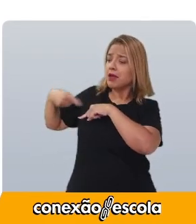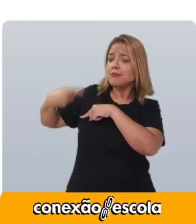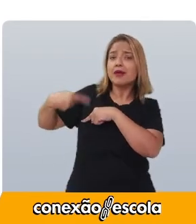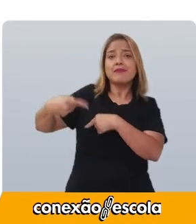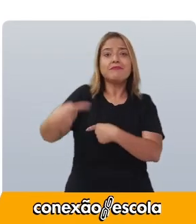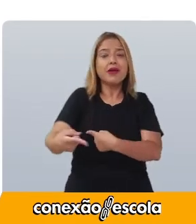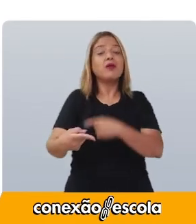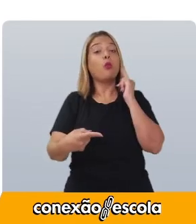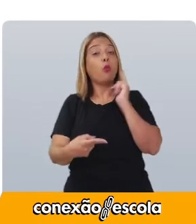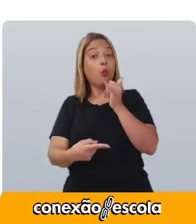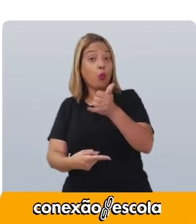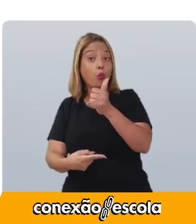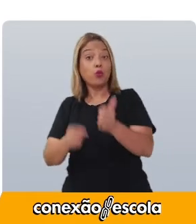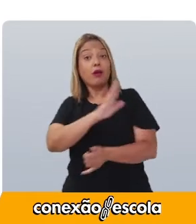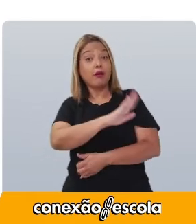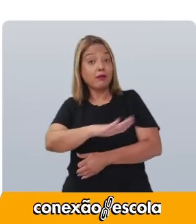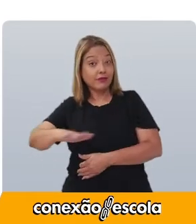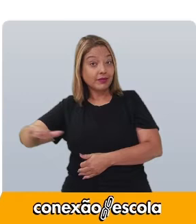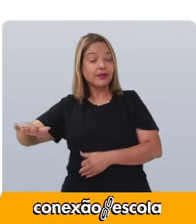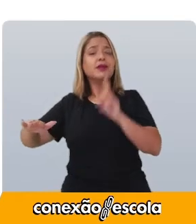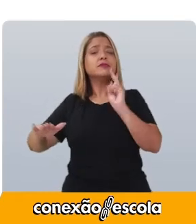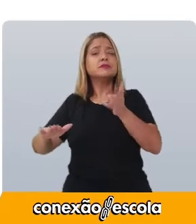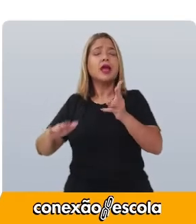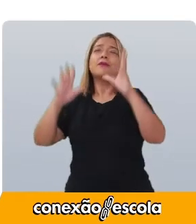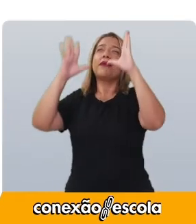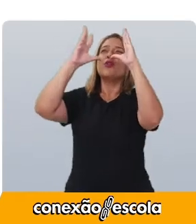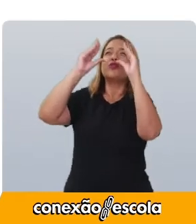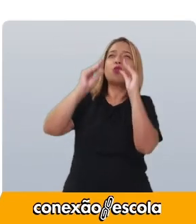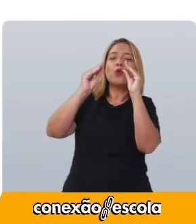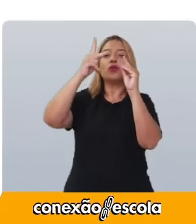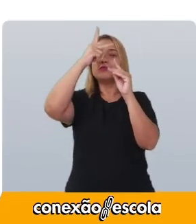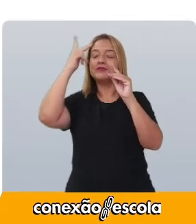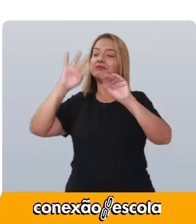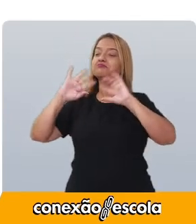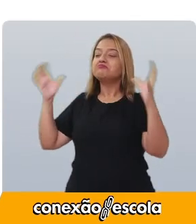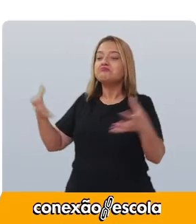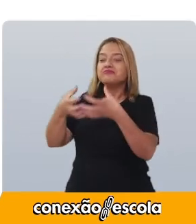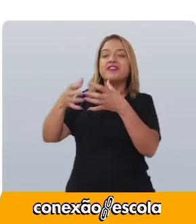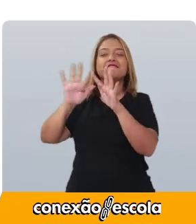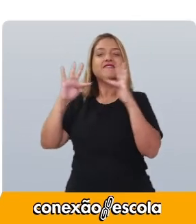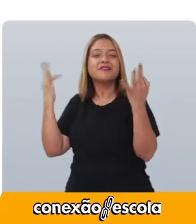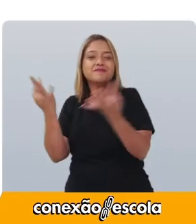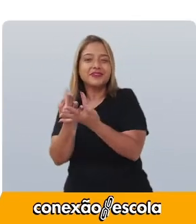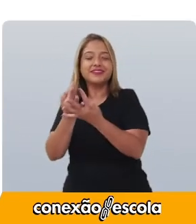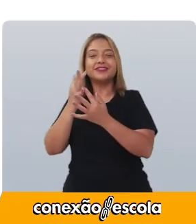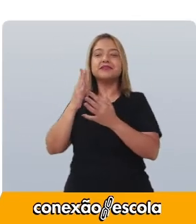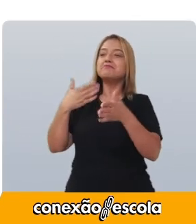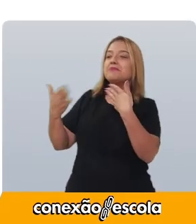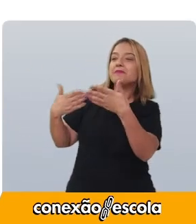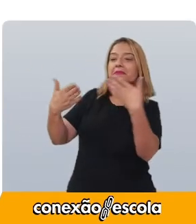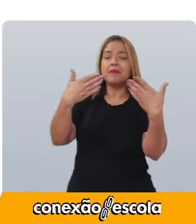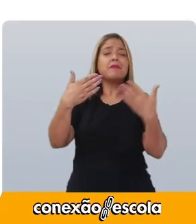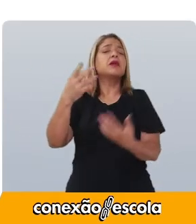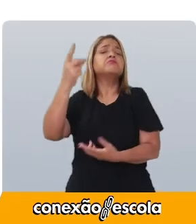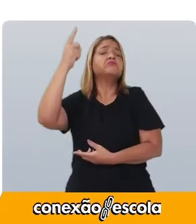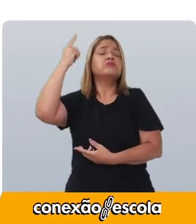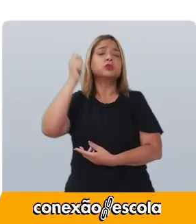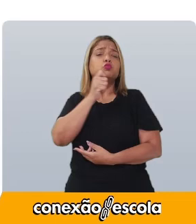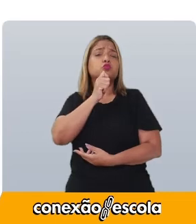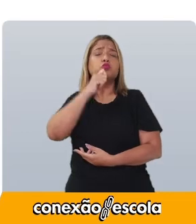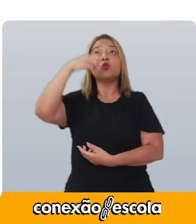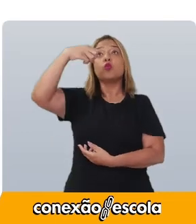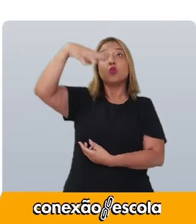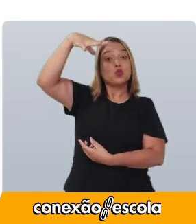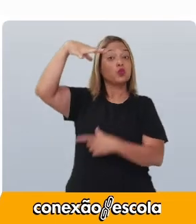e contavam para as crianças nas noites de serão familiar? Naquela época que nem tinha energia elétrica,